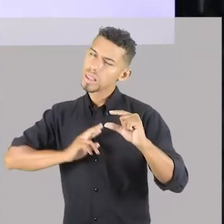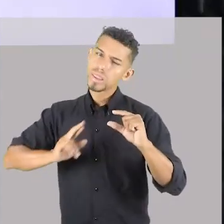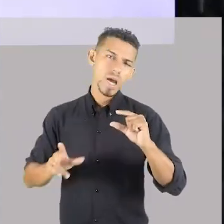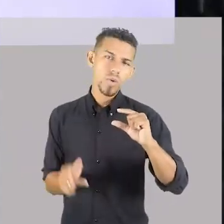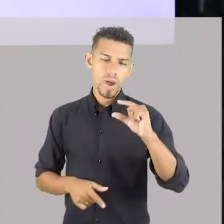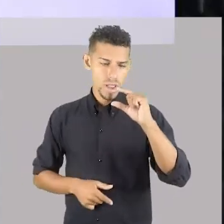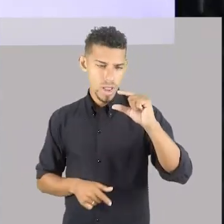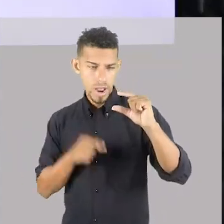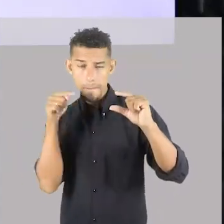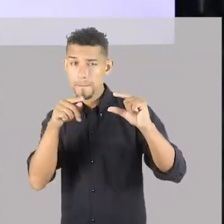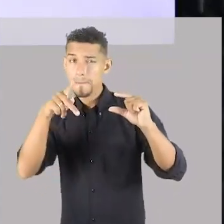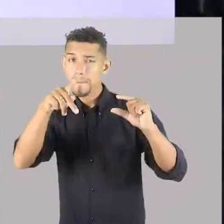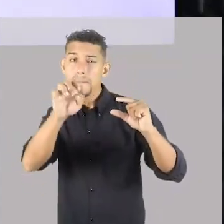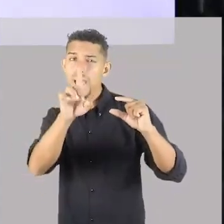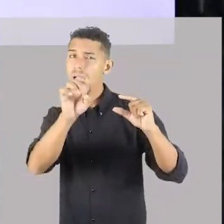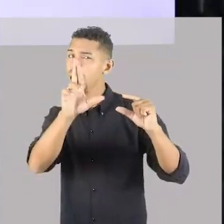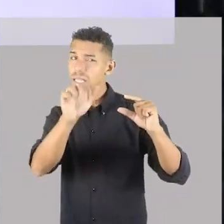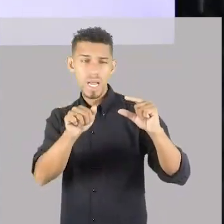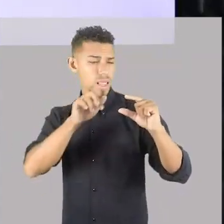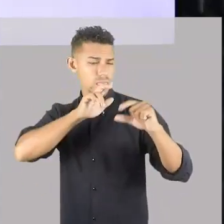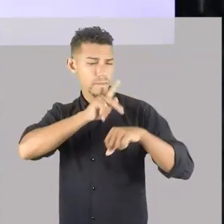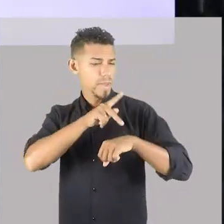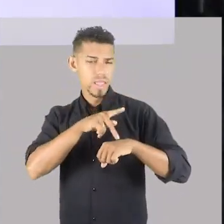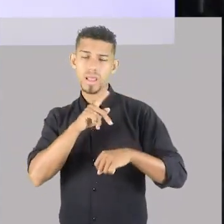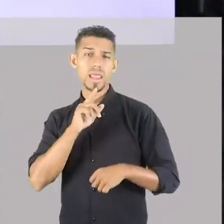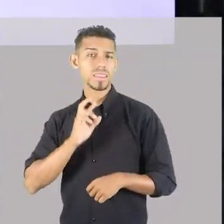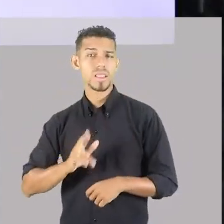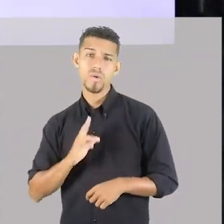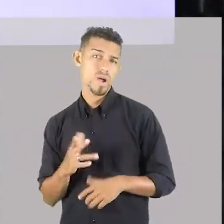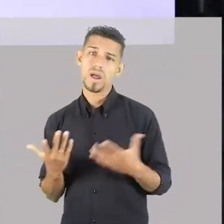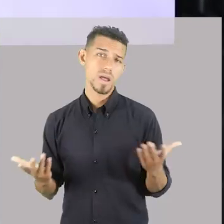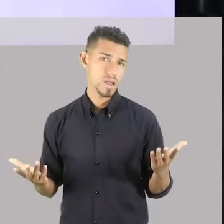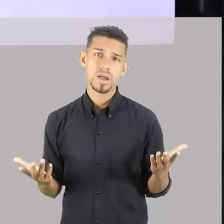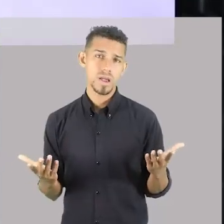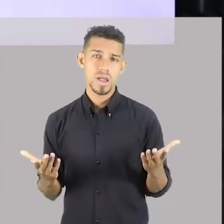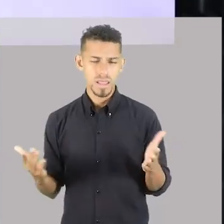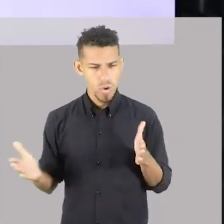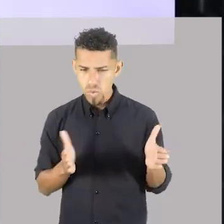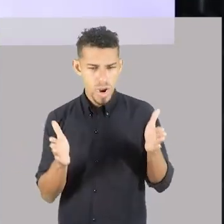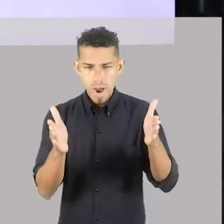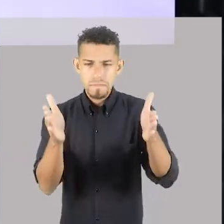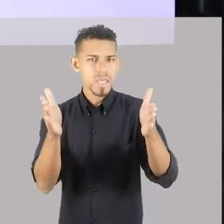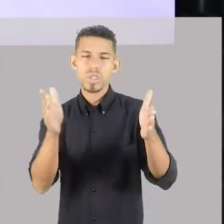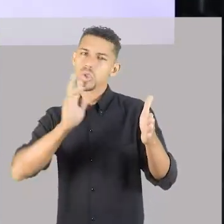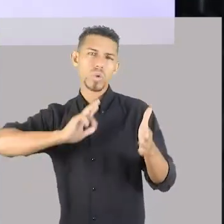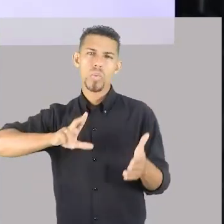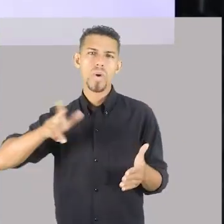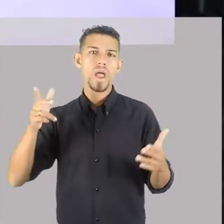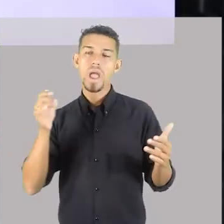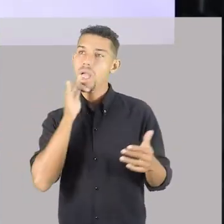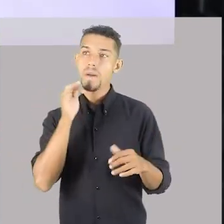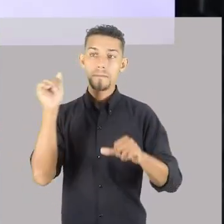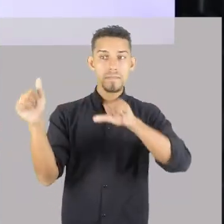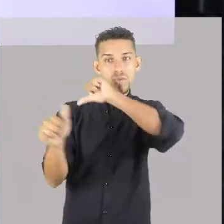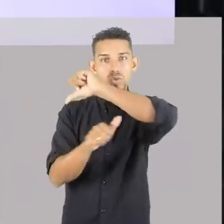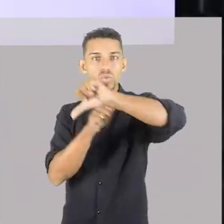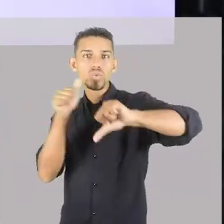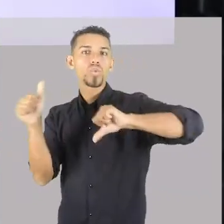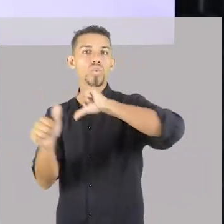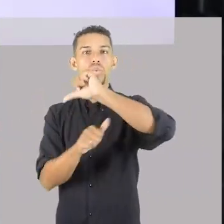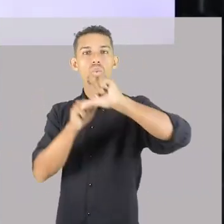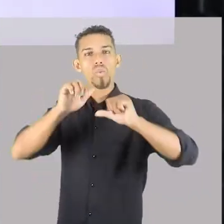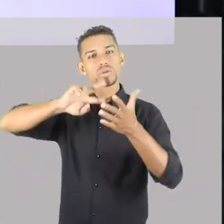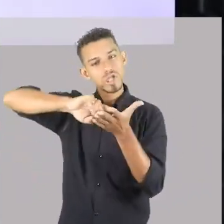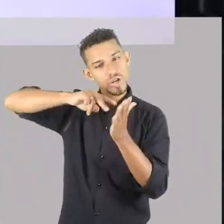falando exatamente de uma pedra, ele não estava falando exatamente de um caminho. Ele vai alterar o